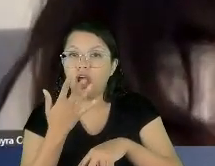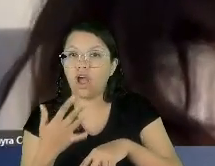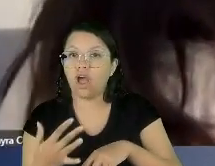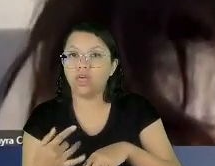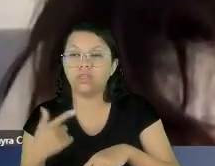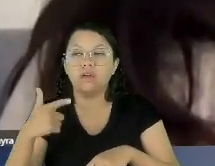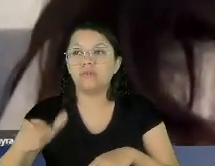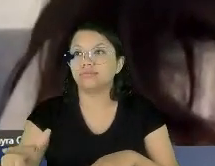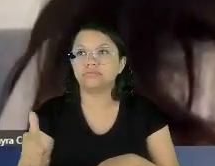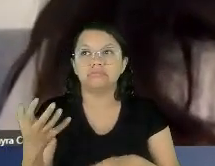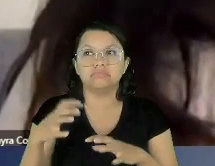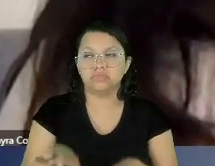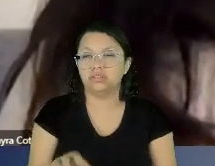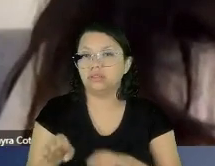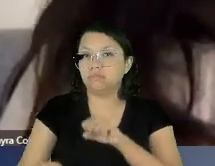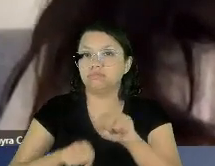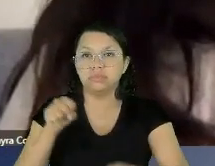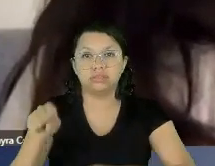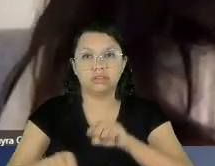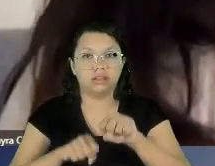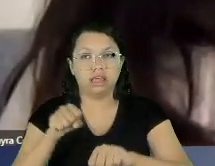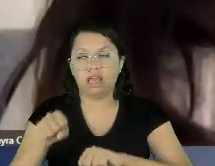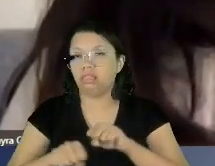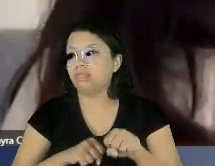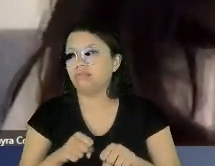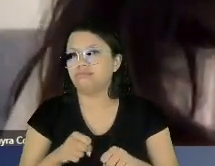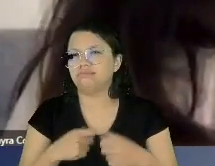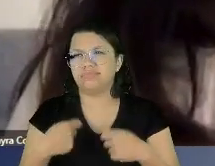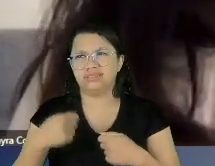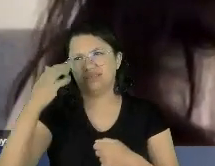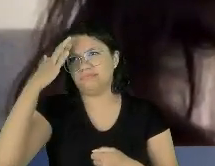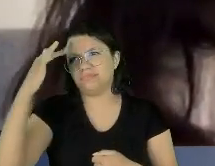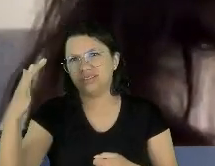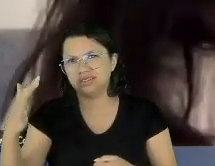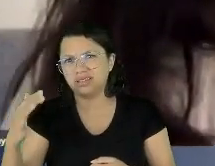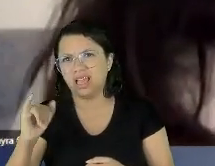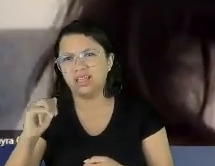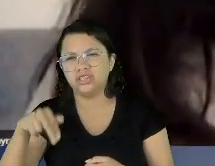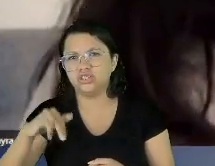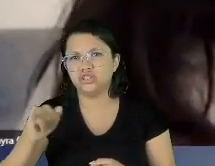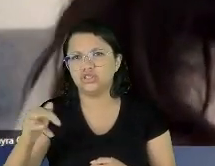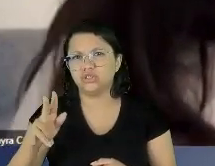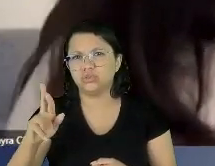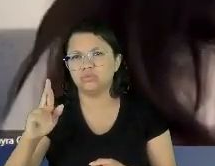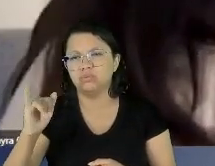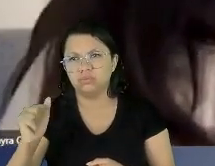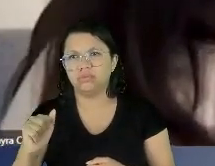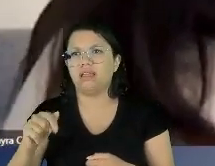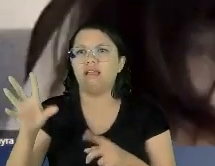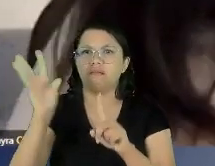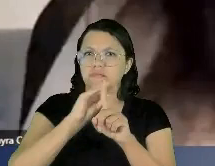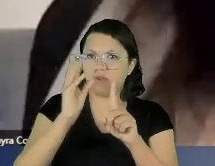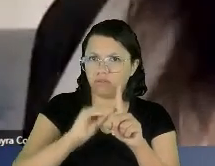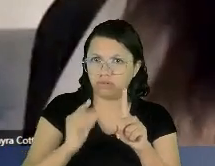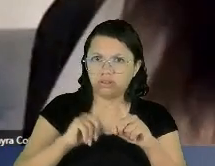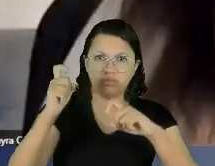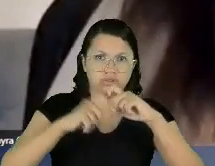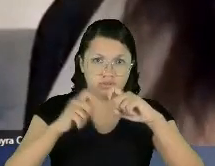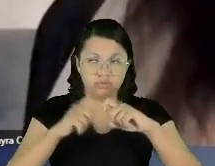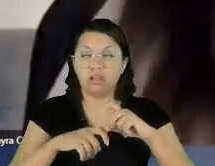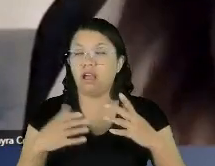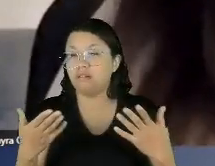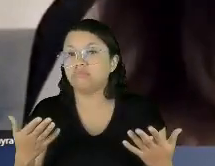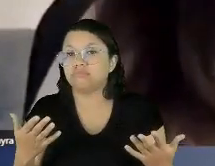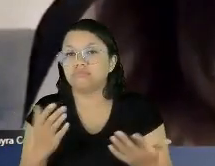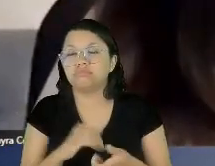calça florida, a outra que não quis mais andar de bicicleta. Acho que é se pensar ou em injúria, ou até mesmo